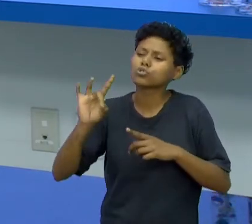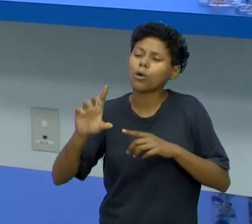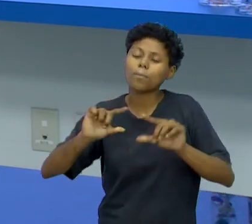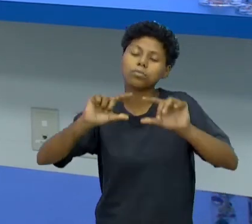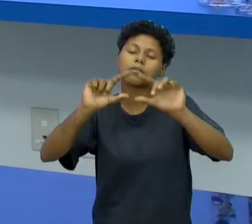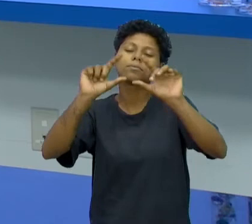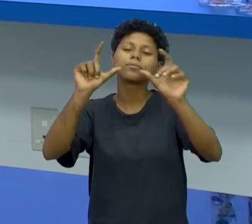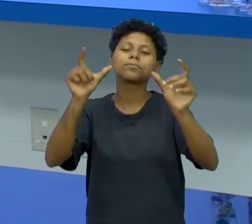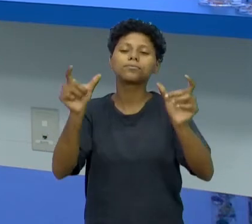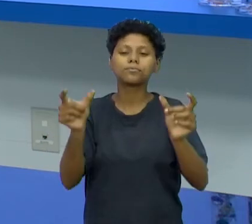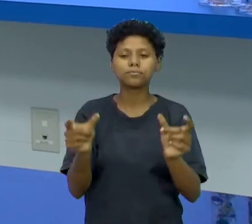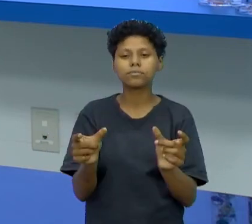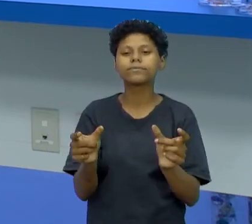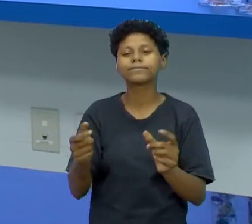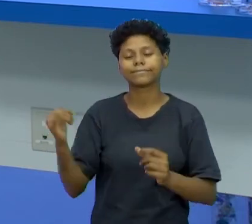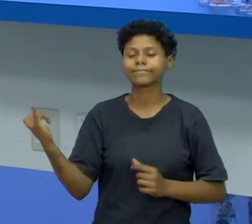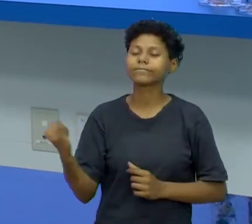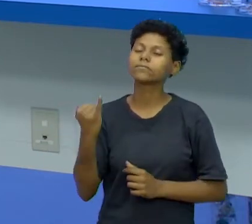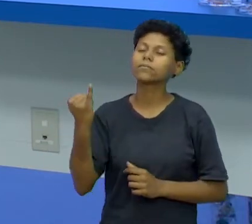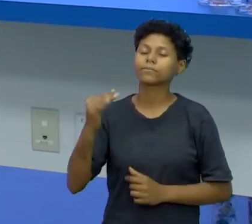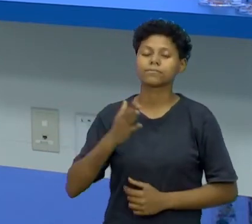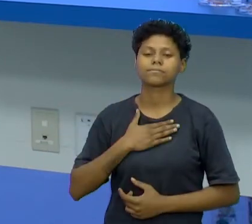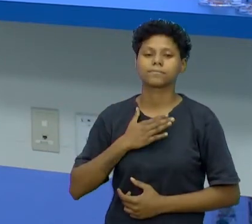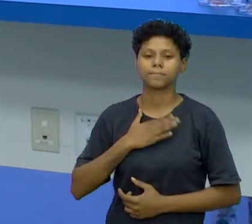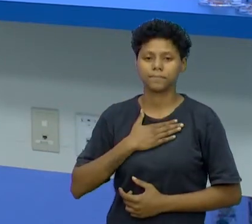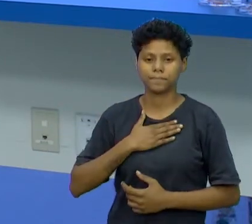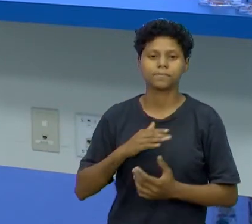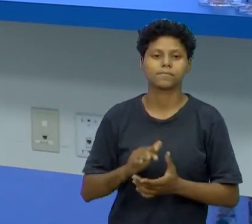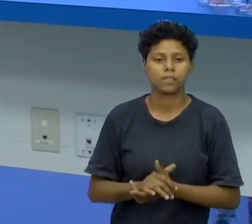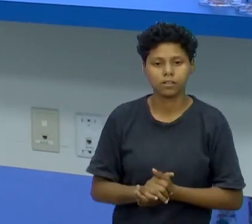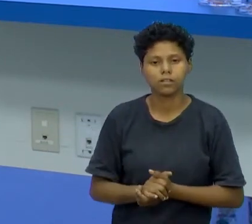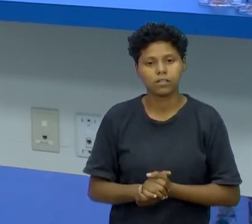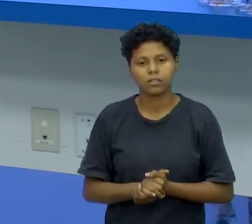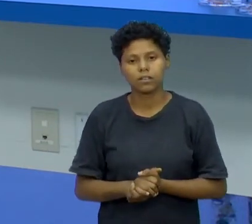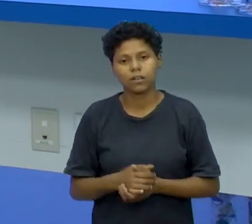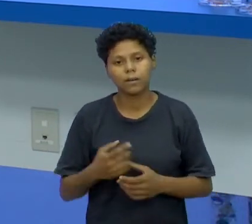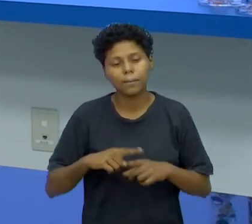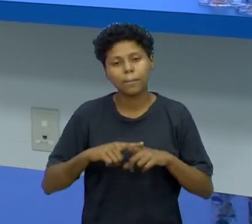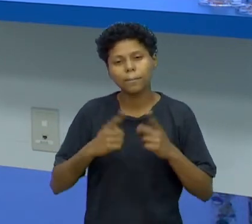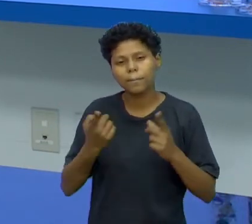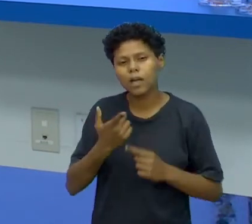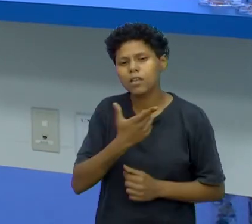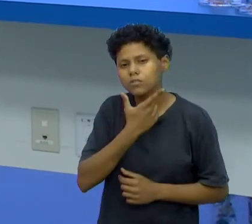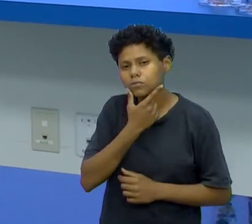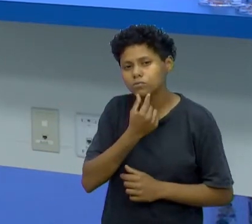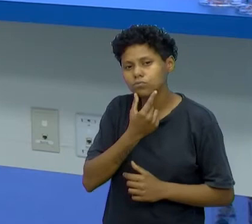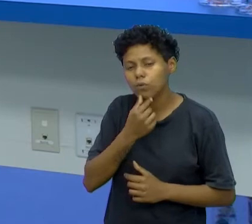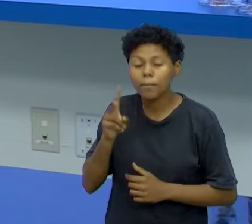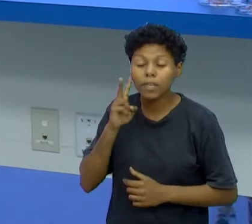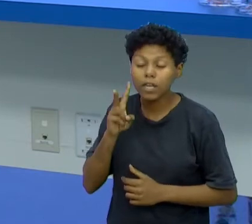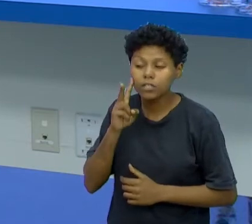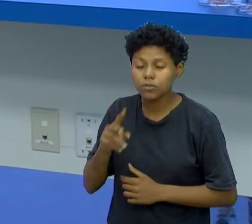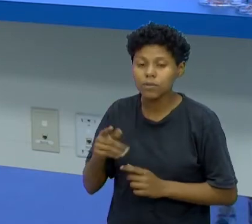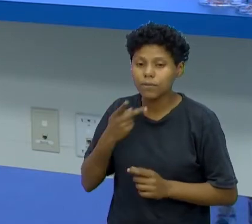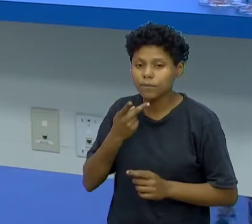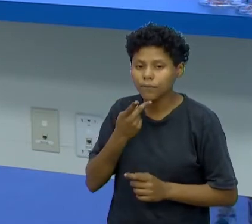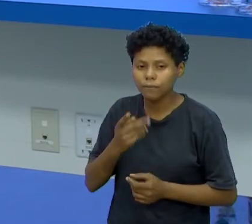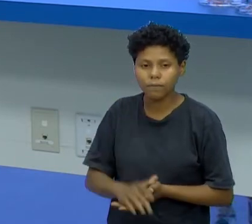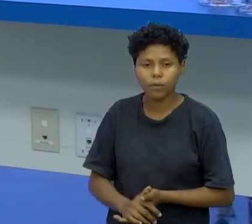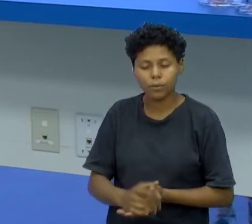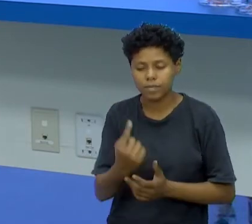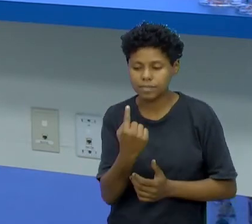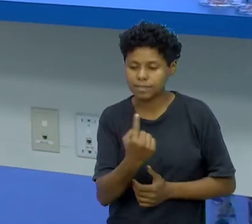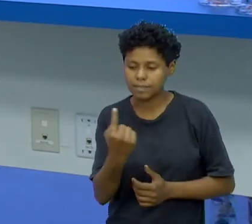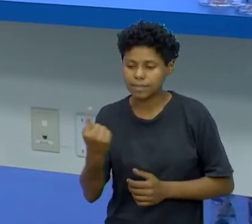inclusive, pensar como respondeu ali Marco Polo, mas não dessa maneira, que cada pedra, apesar de uma ser